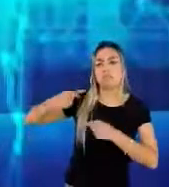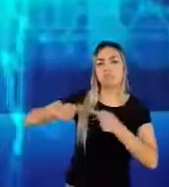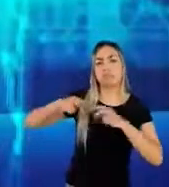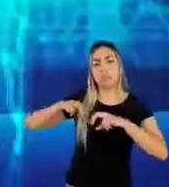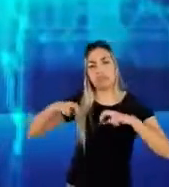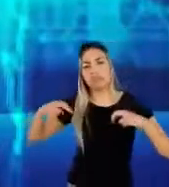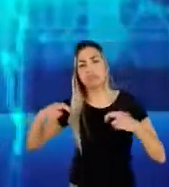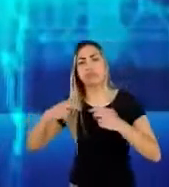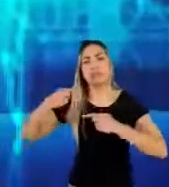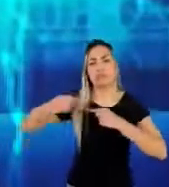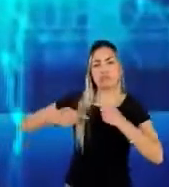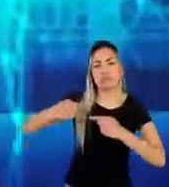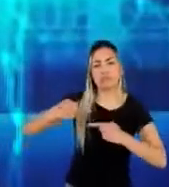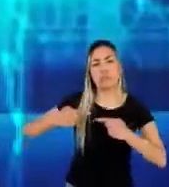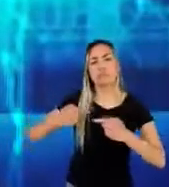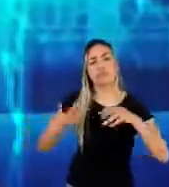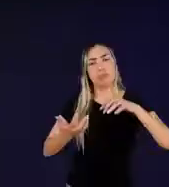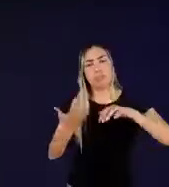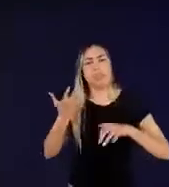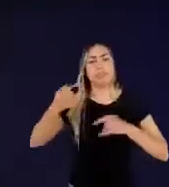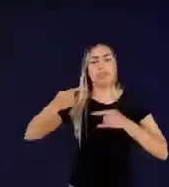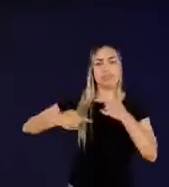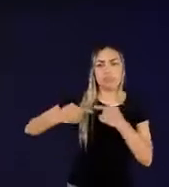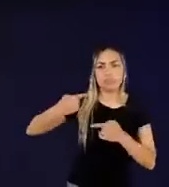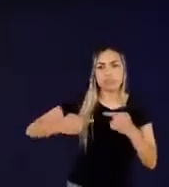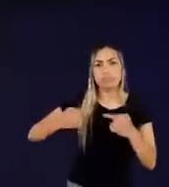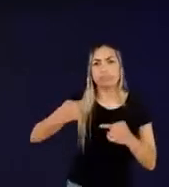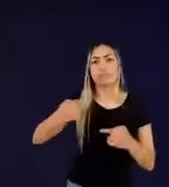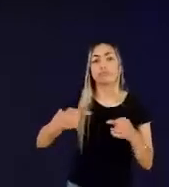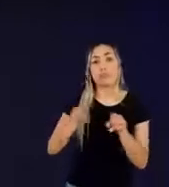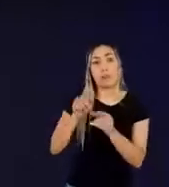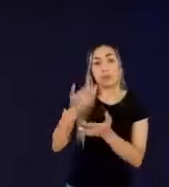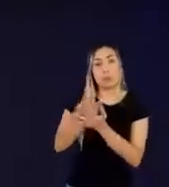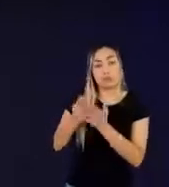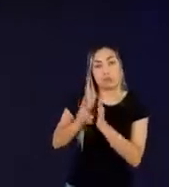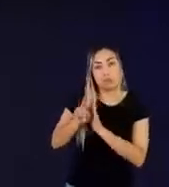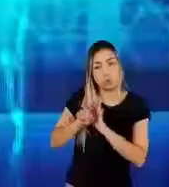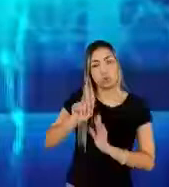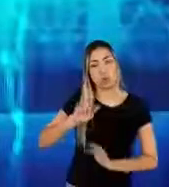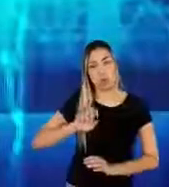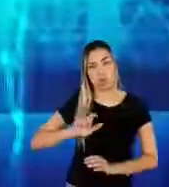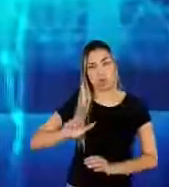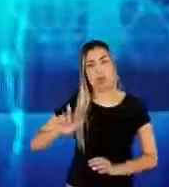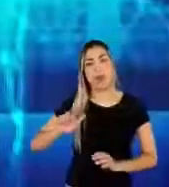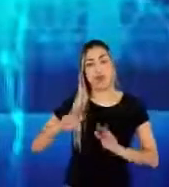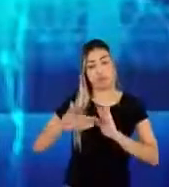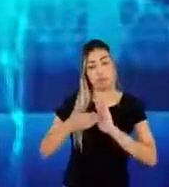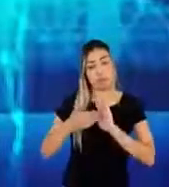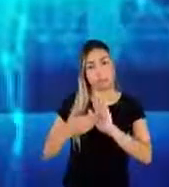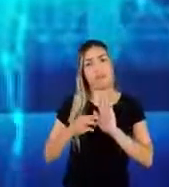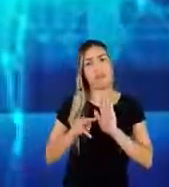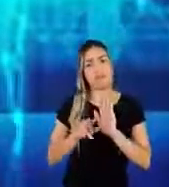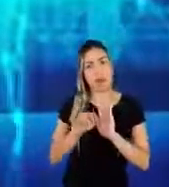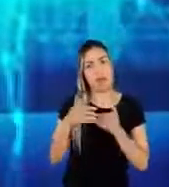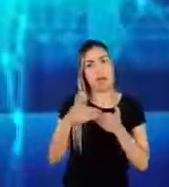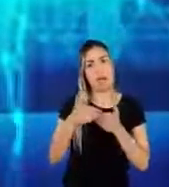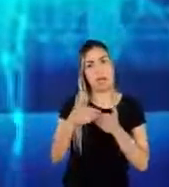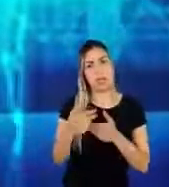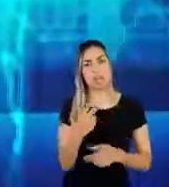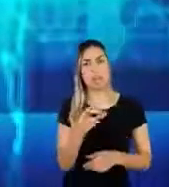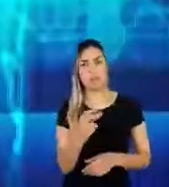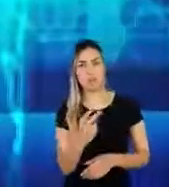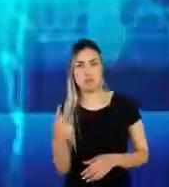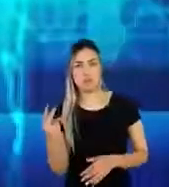estudo que a ANEEL e a CCE estão fazendo será apresentado em 22 ao Ministério. Isso tudo vai trazer essa